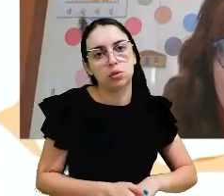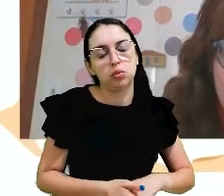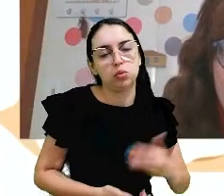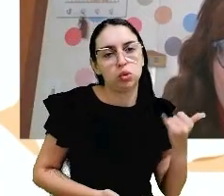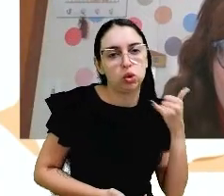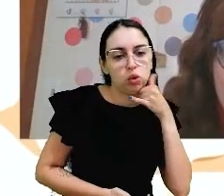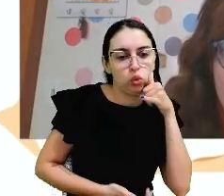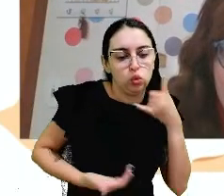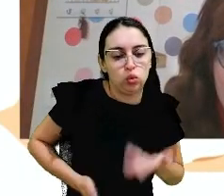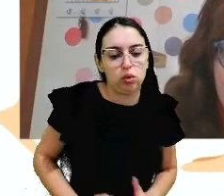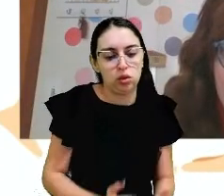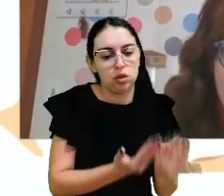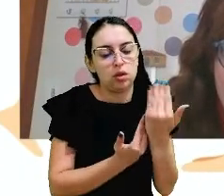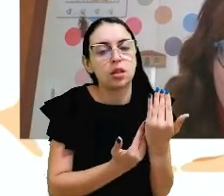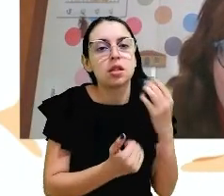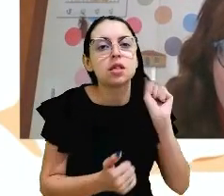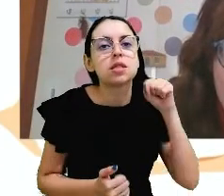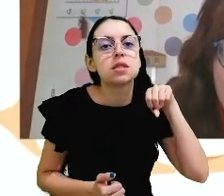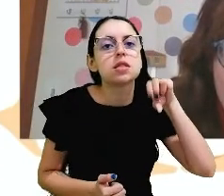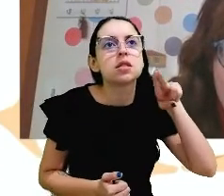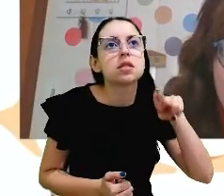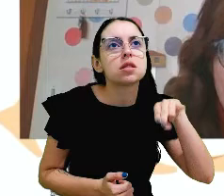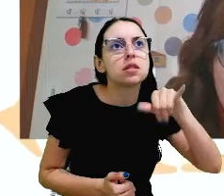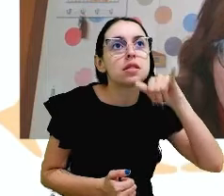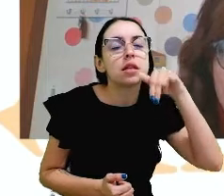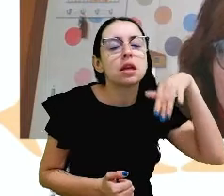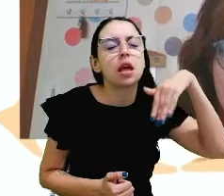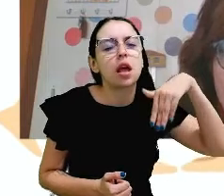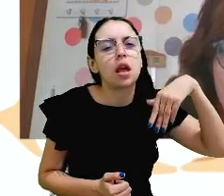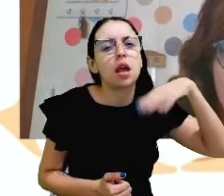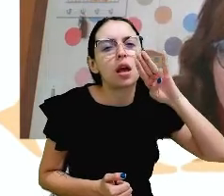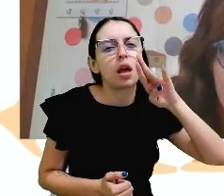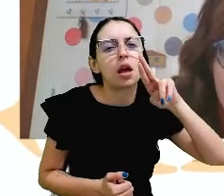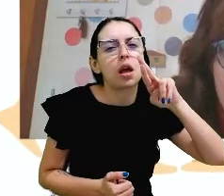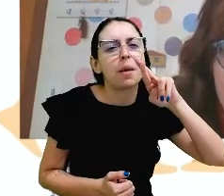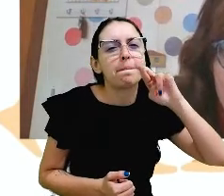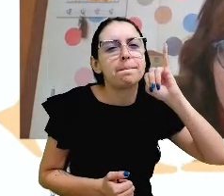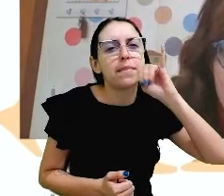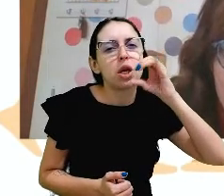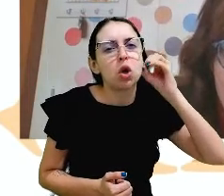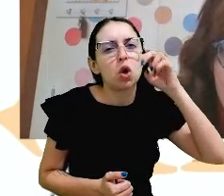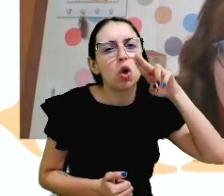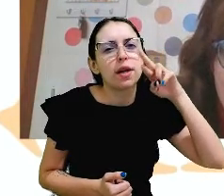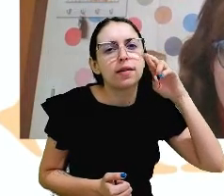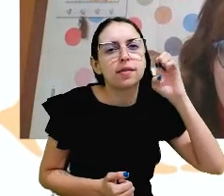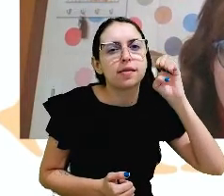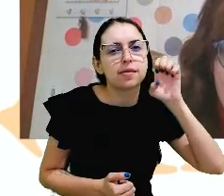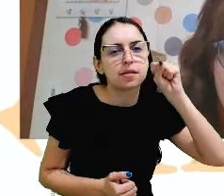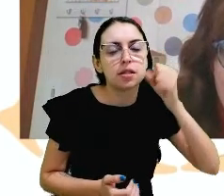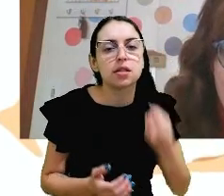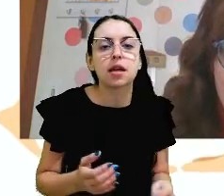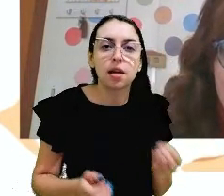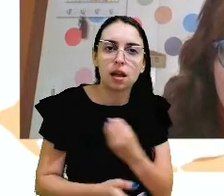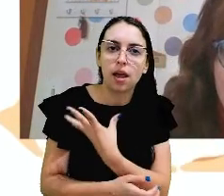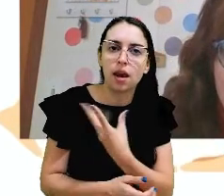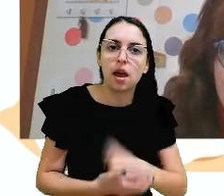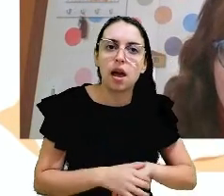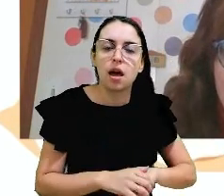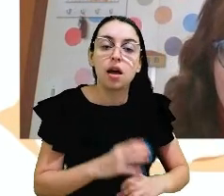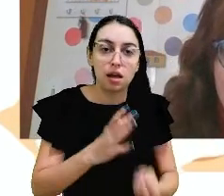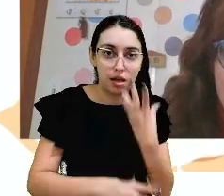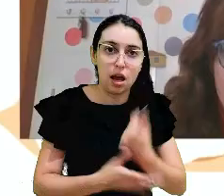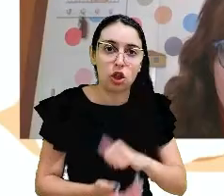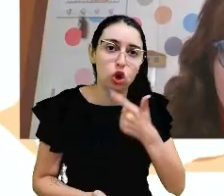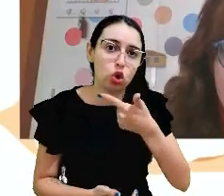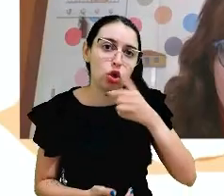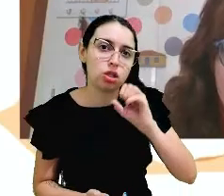chama Simbiose. Se vocês procurarem, vocês encontram ele na internet, que é de 2017, que é uma conversa